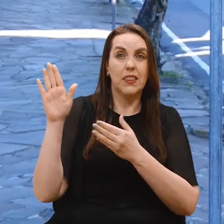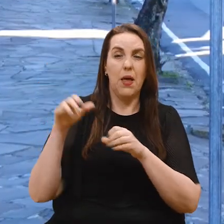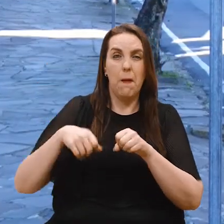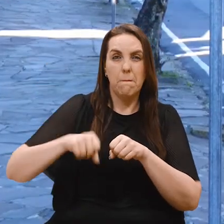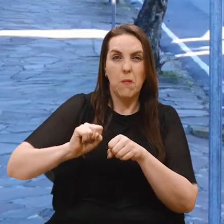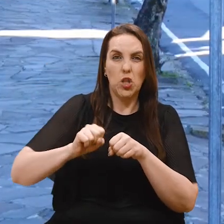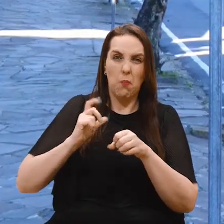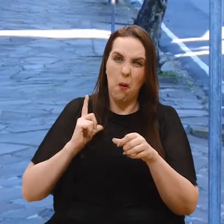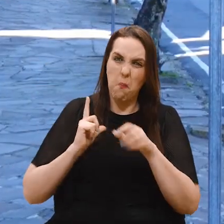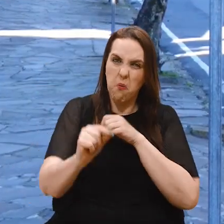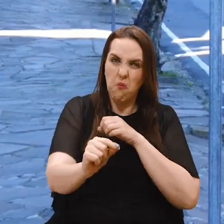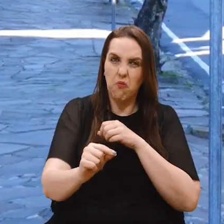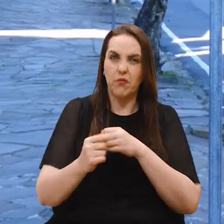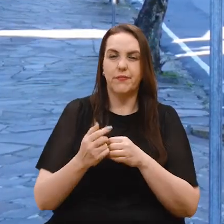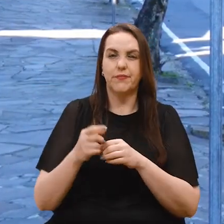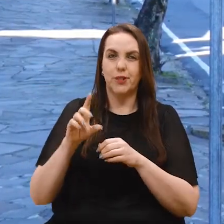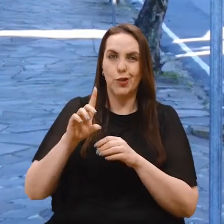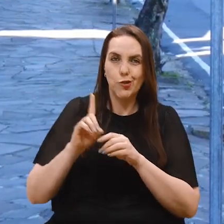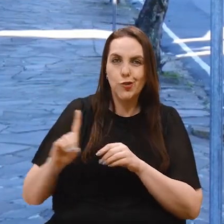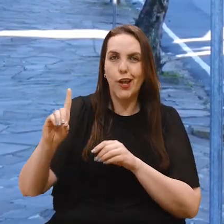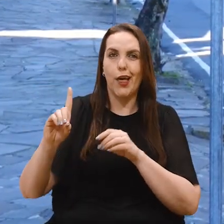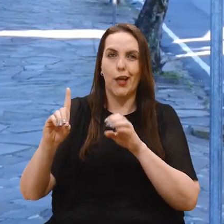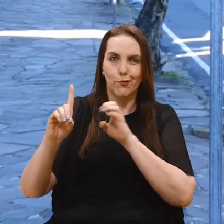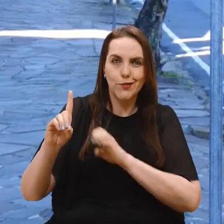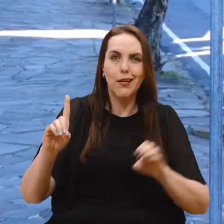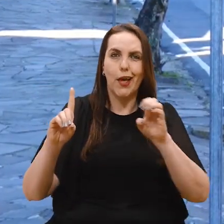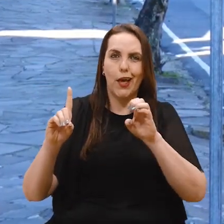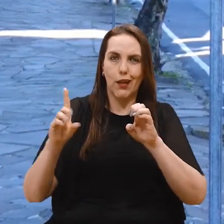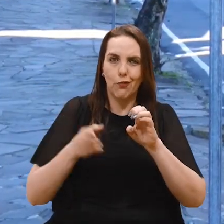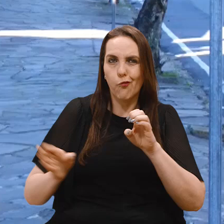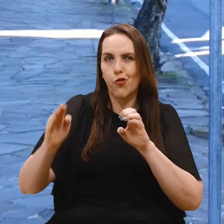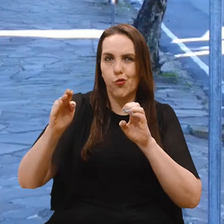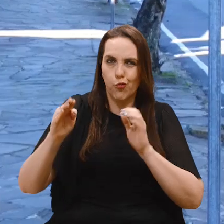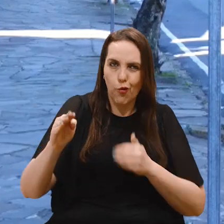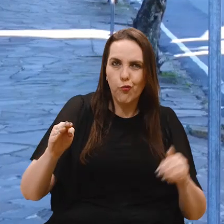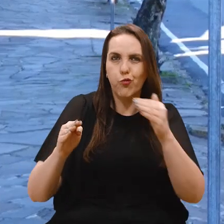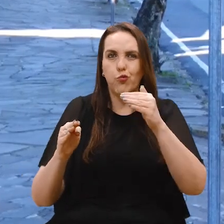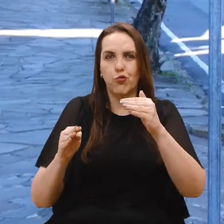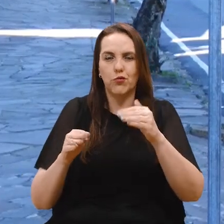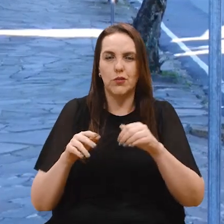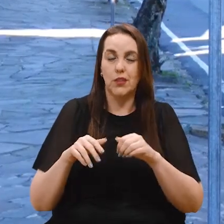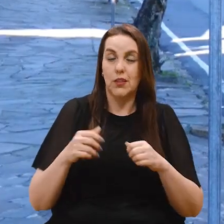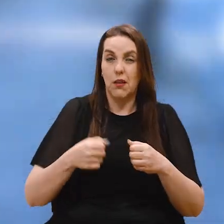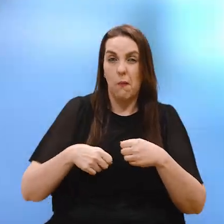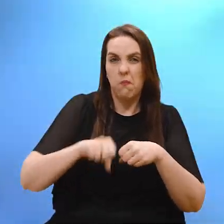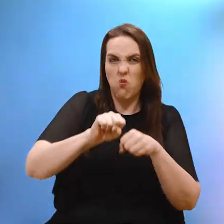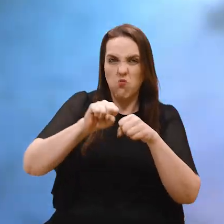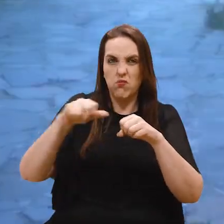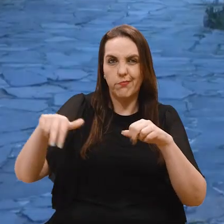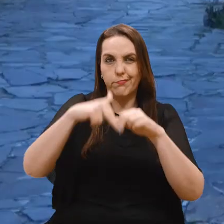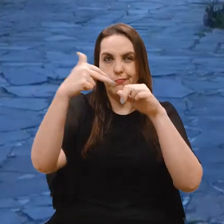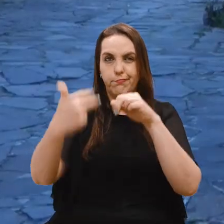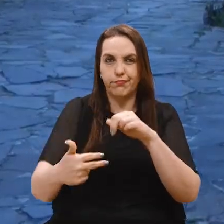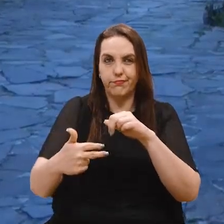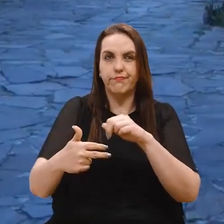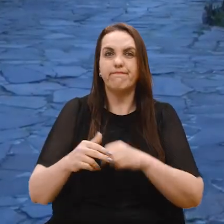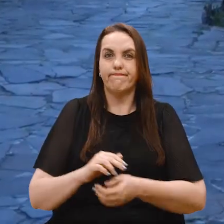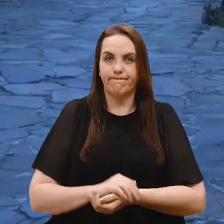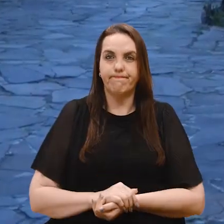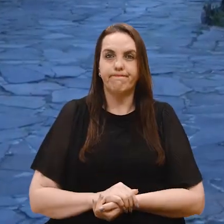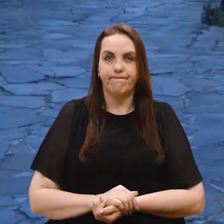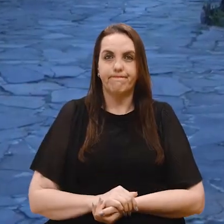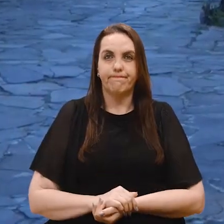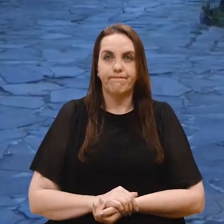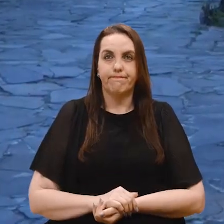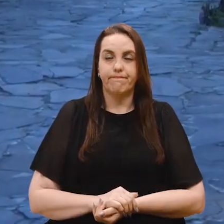reto, passa para o lado direito, passa para o lado esquerdo. Quando vê, atropela uma criança, atropela uma pessoa aí. Apesar de ser